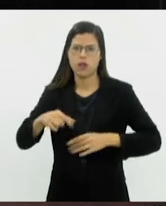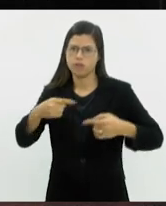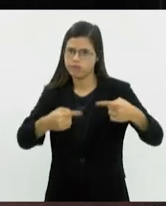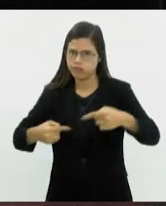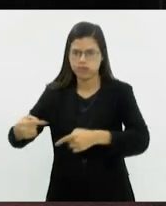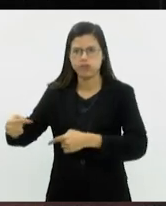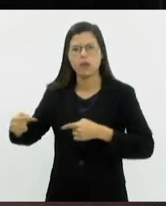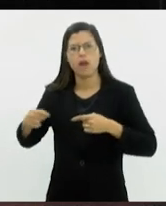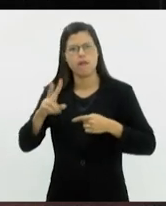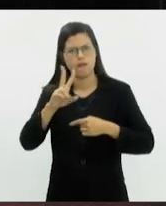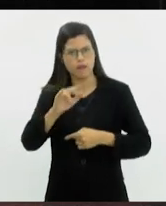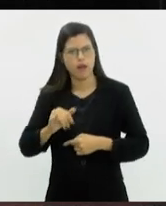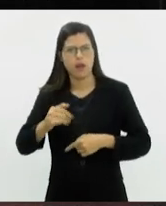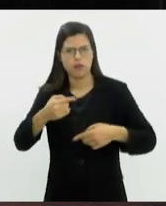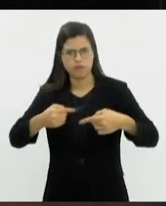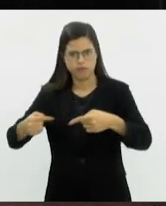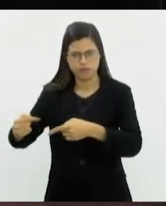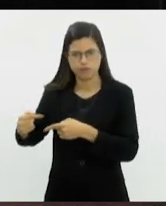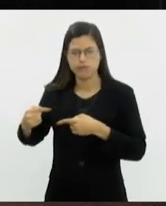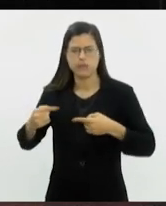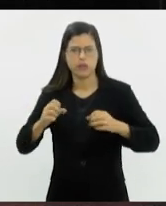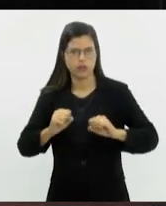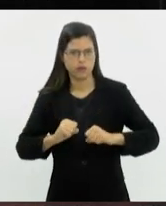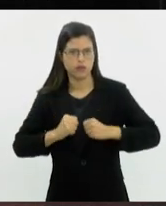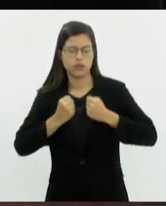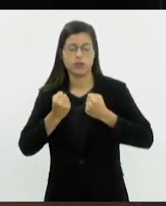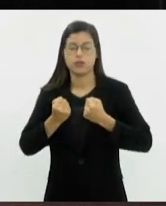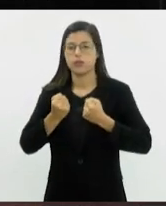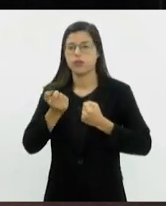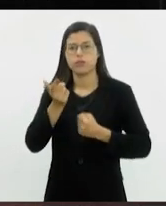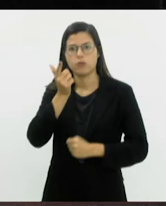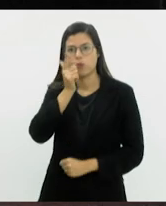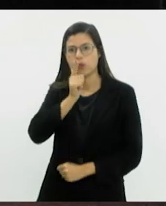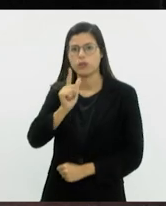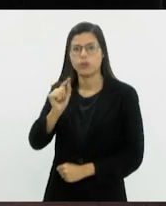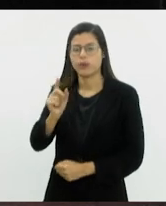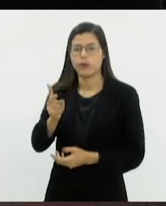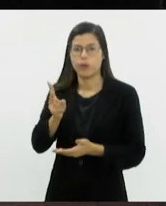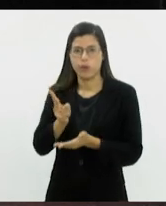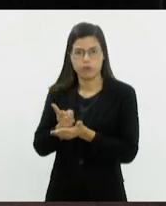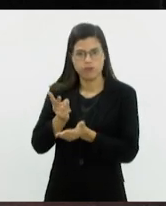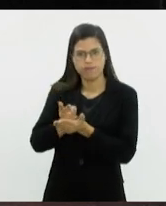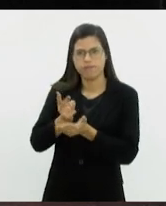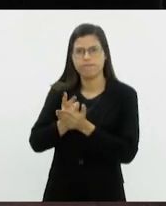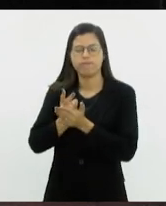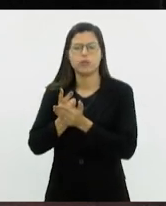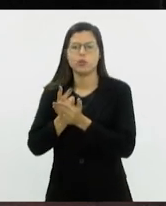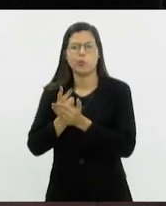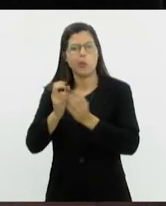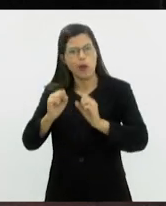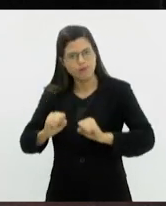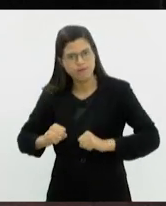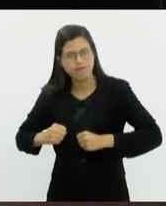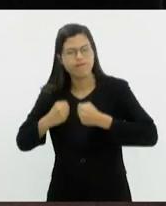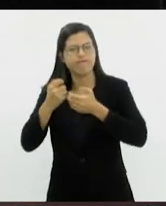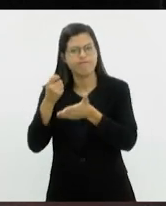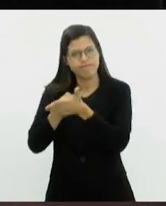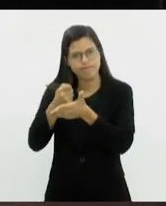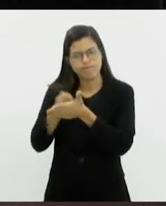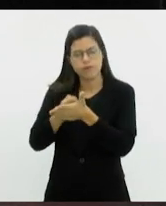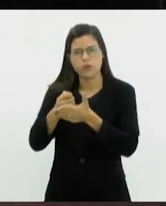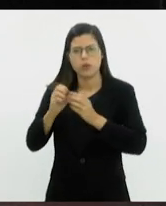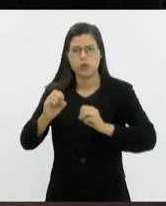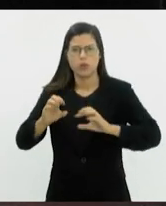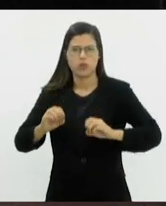radar, vão ser debatidas, vão ser defendidas, para que a gente possa continuar brigando muito, com muita intensidade, por educação